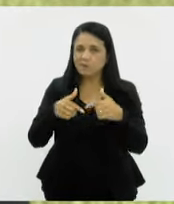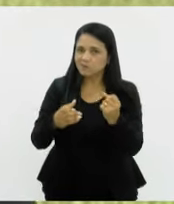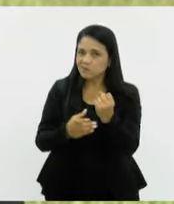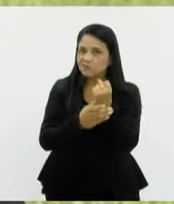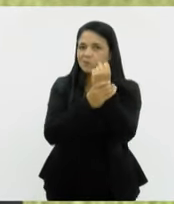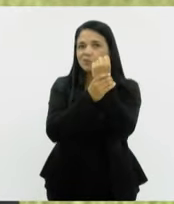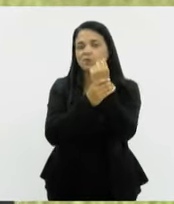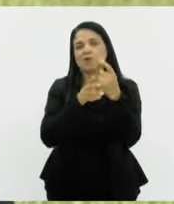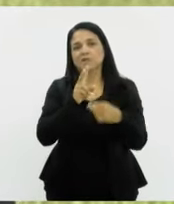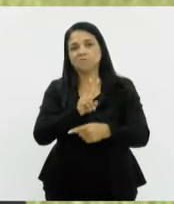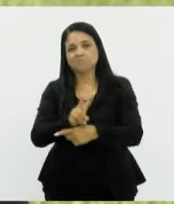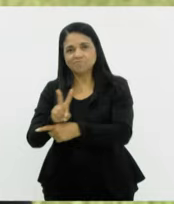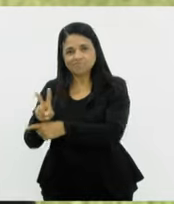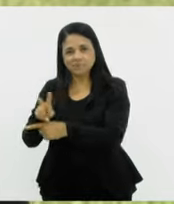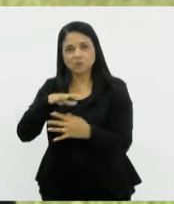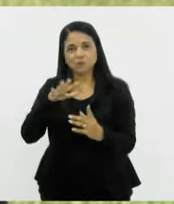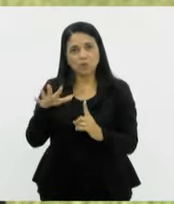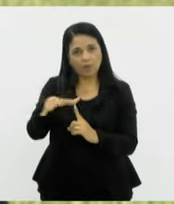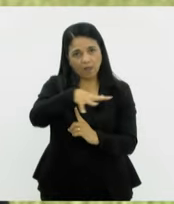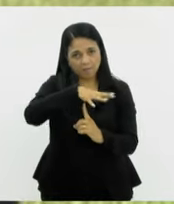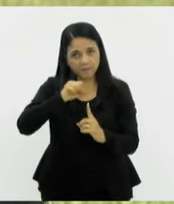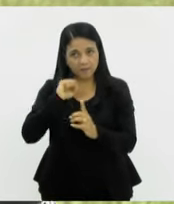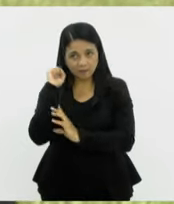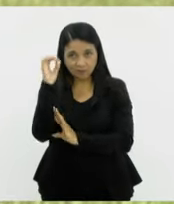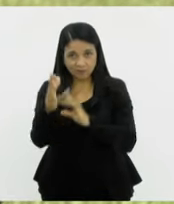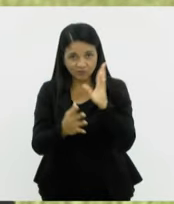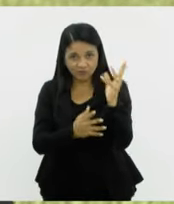preservação e conservação ambiental. Então a gente